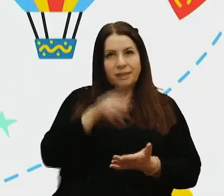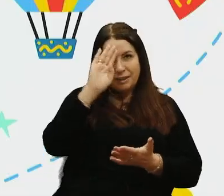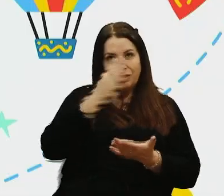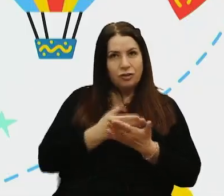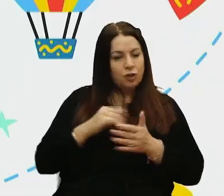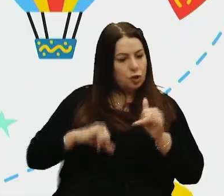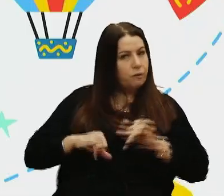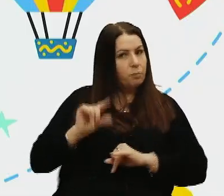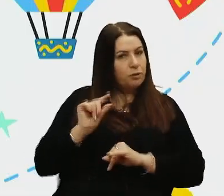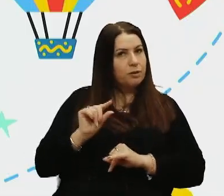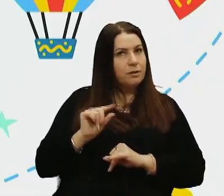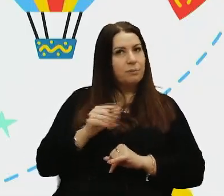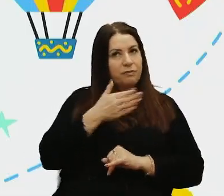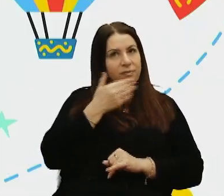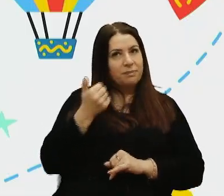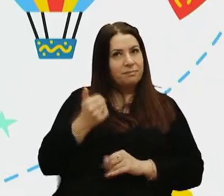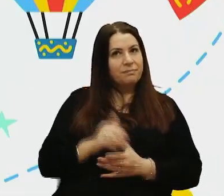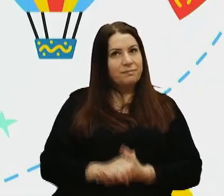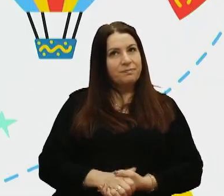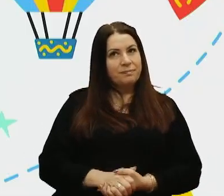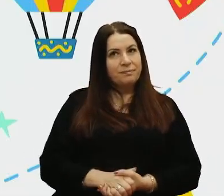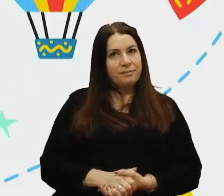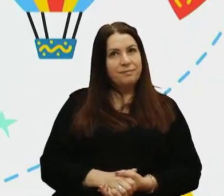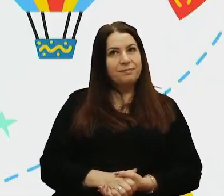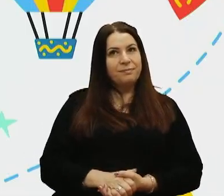pouquinho, mas vale a pena.